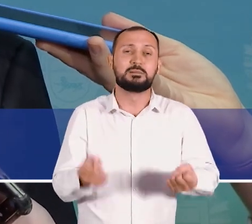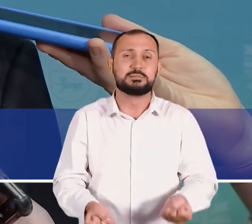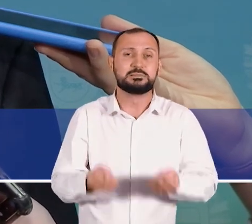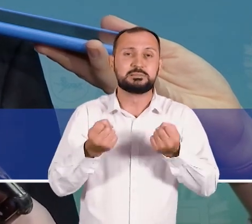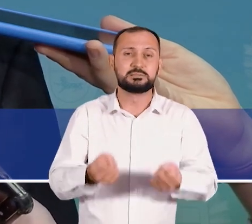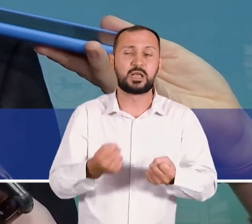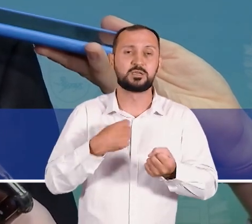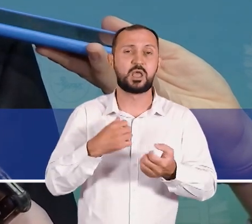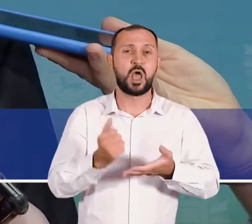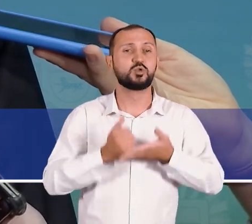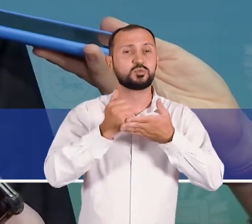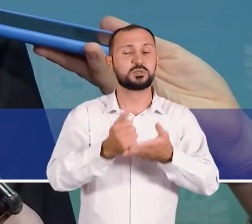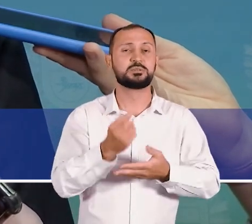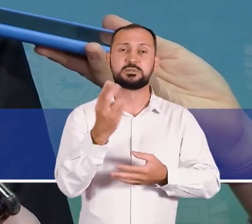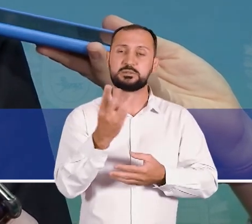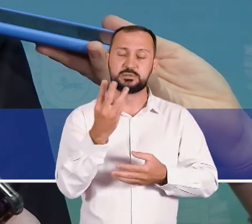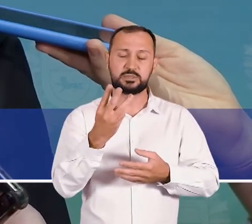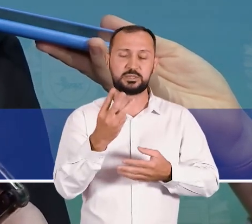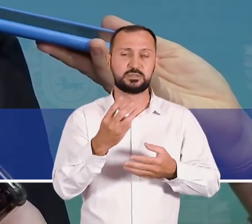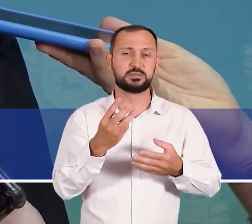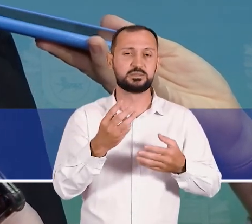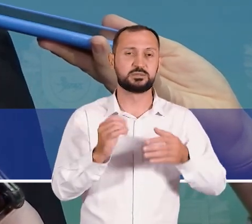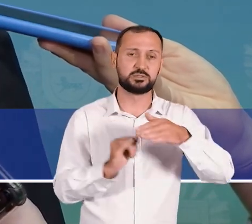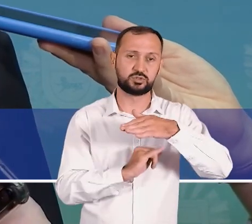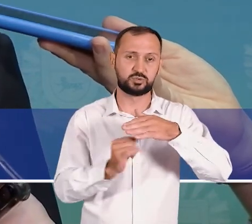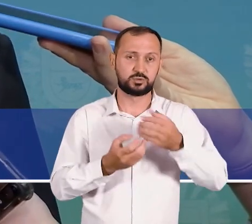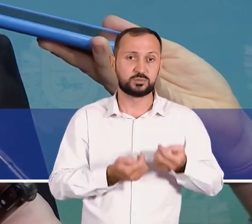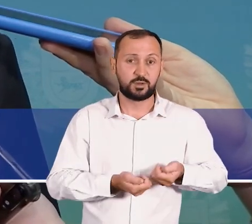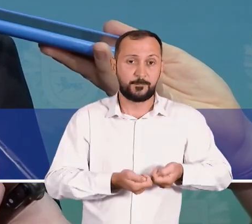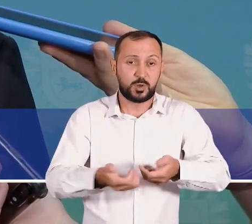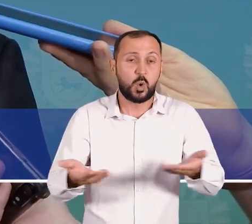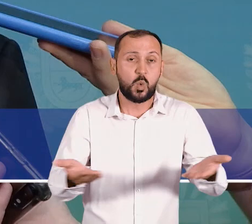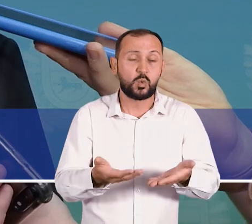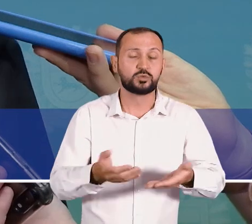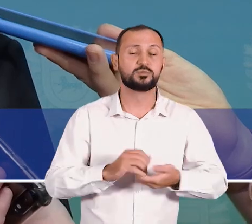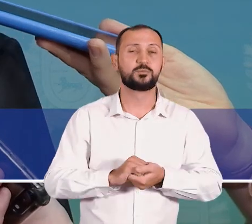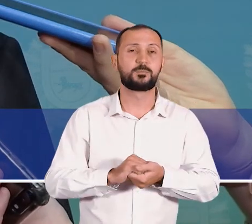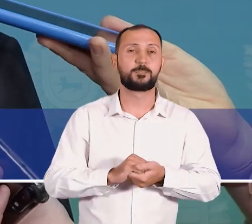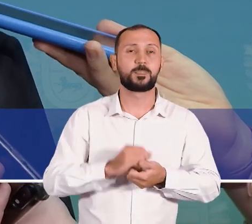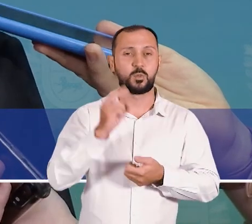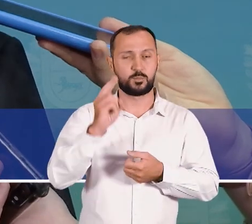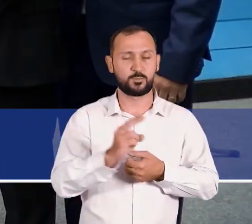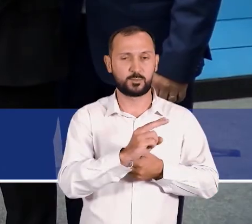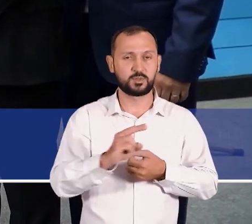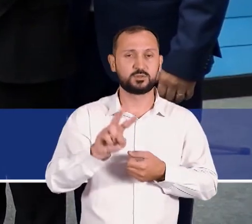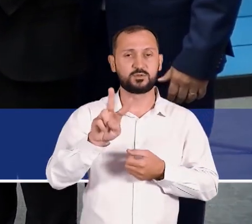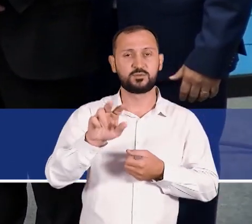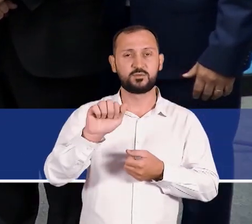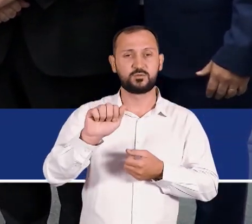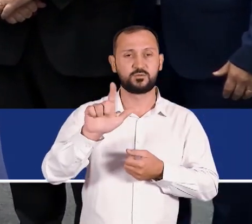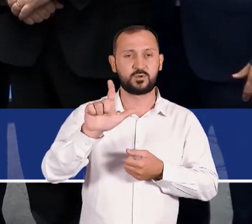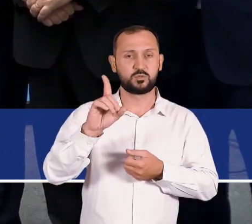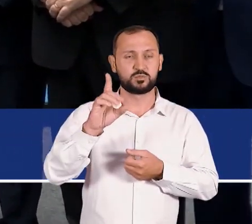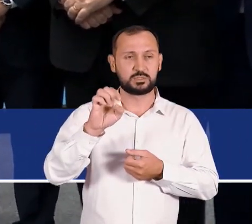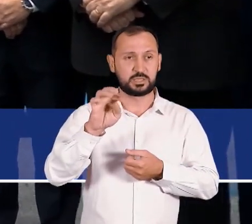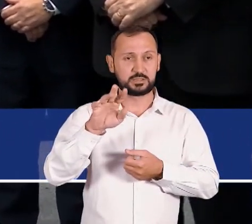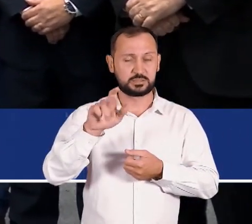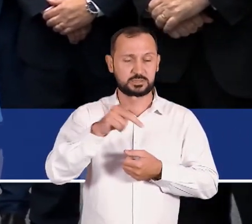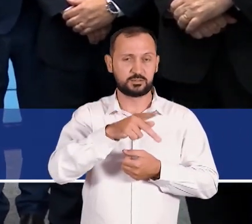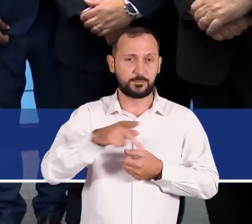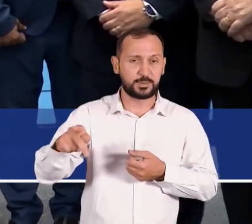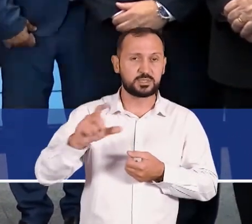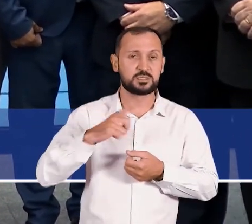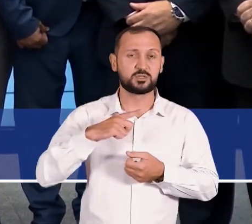2 toneladas de alimentos, distribuímos em 3 entidades, entregamos hoje na sessão para essas 3 entidades. O padre Valdeci